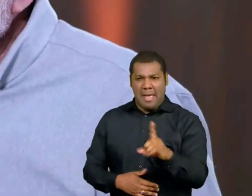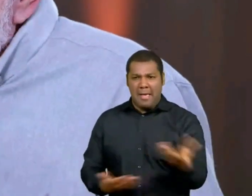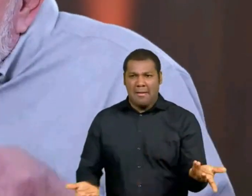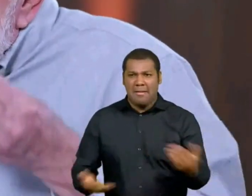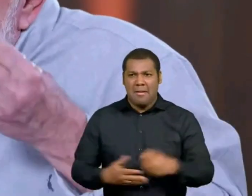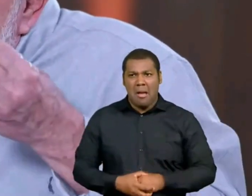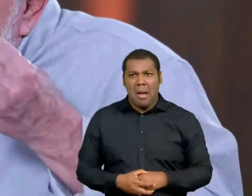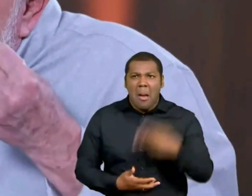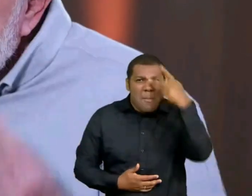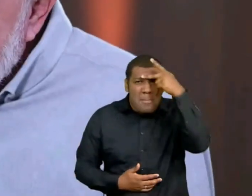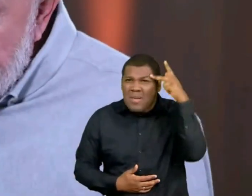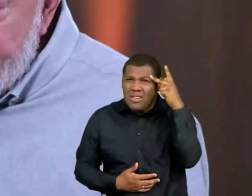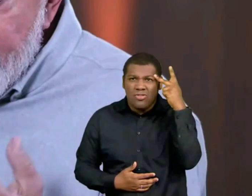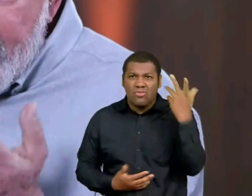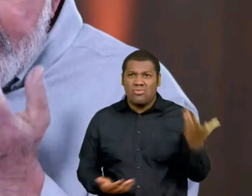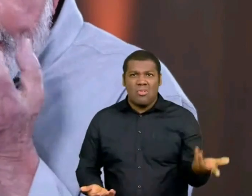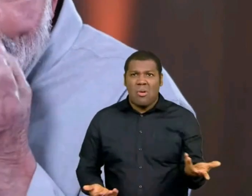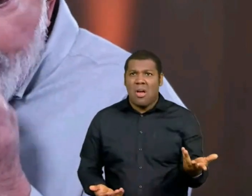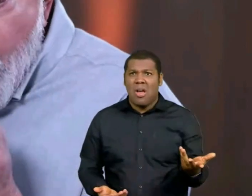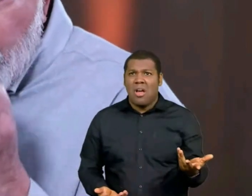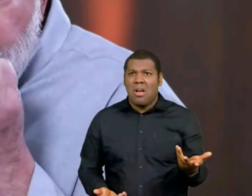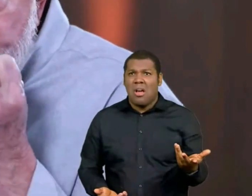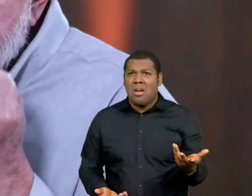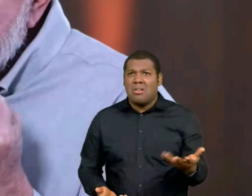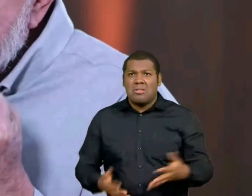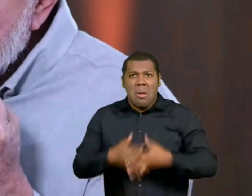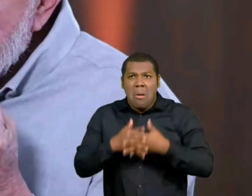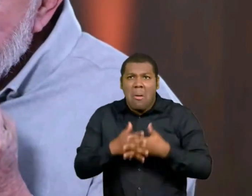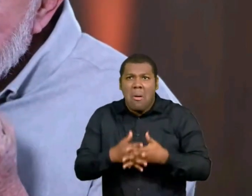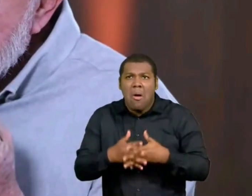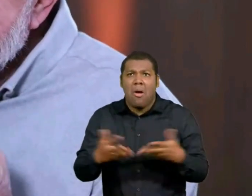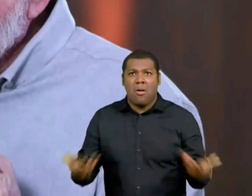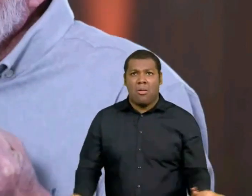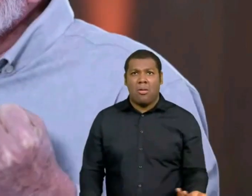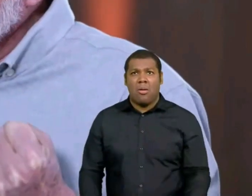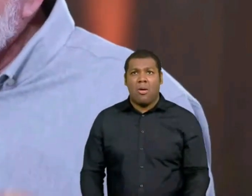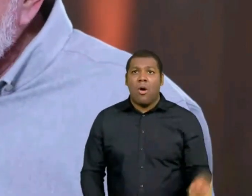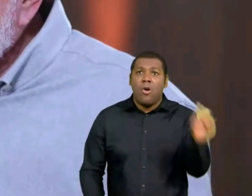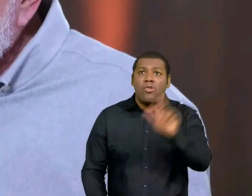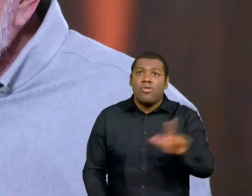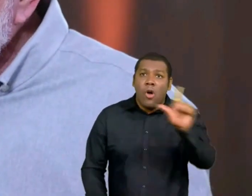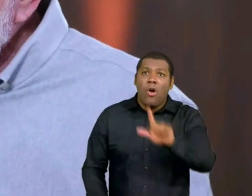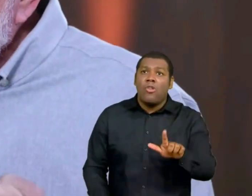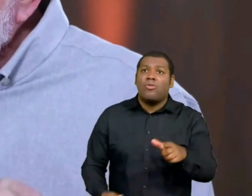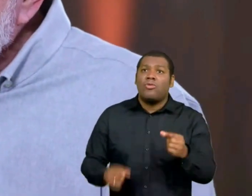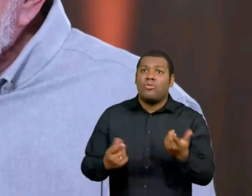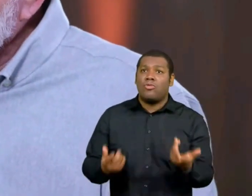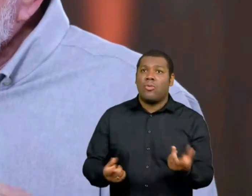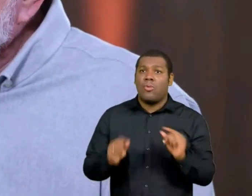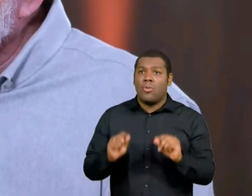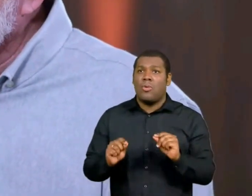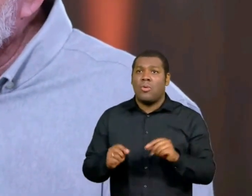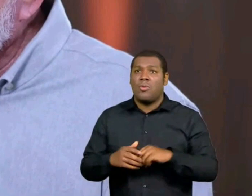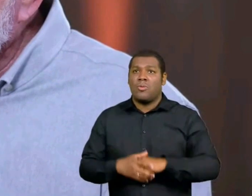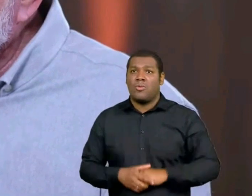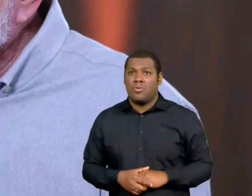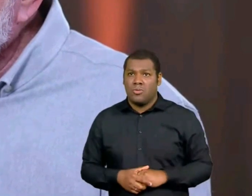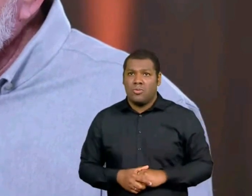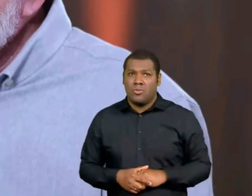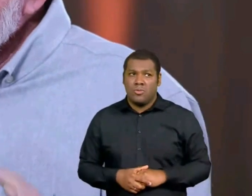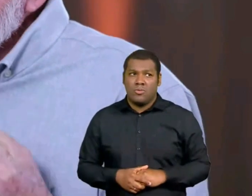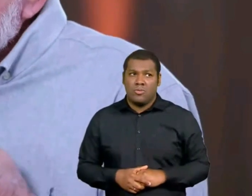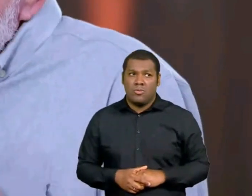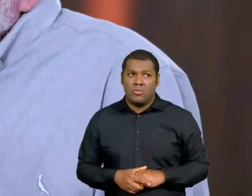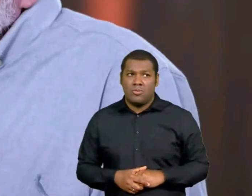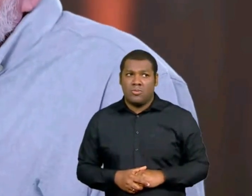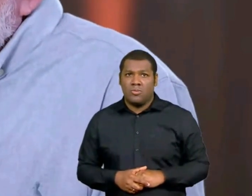compreende uma coisa muito simples, que pouco dinheiro na mão de muitos significa distribuição de